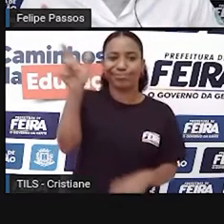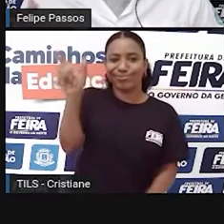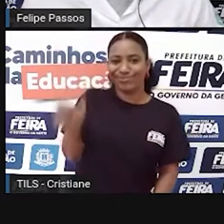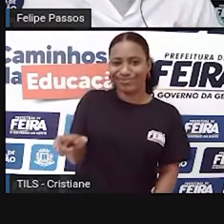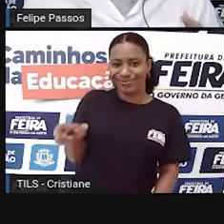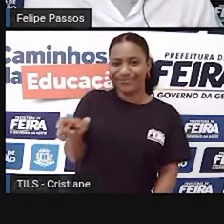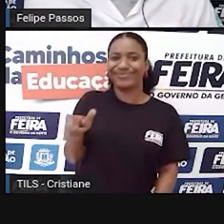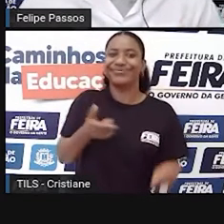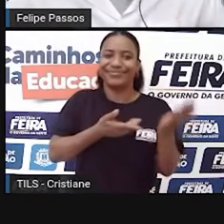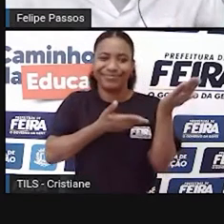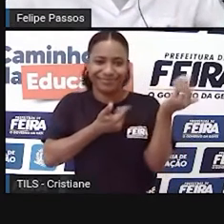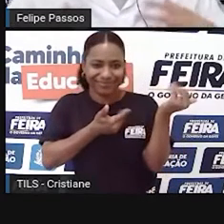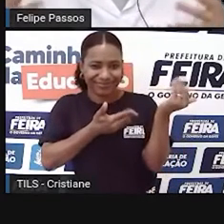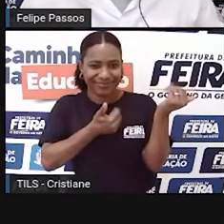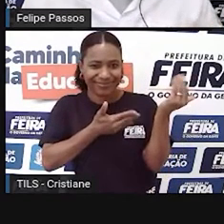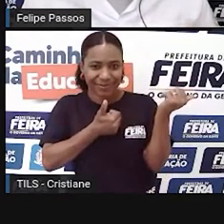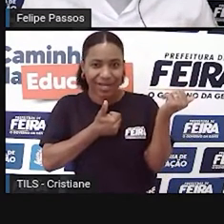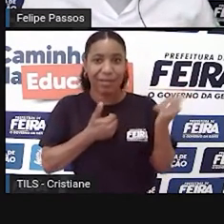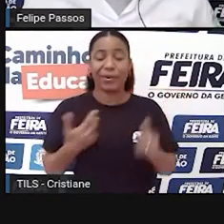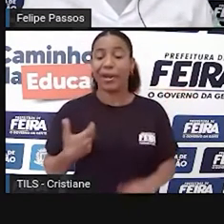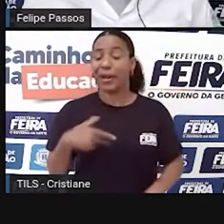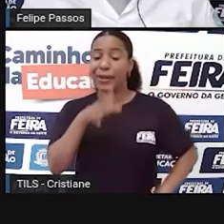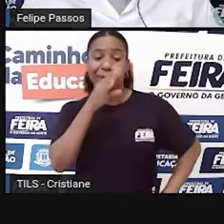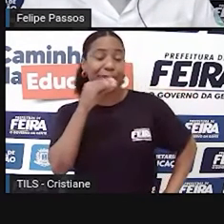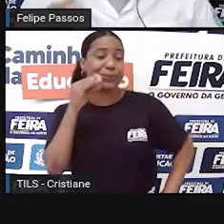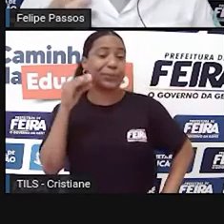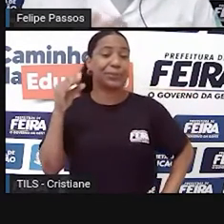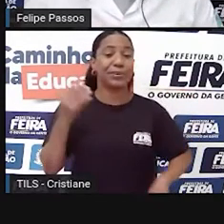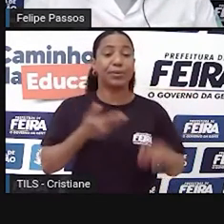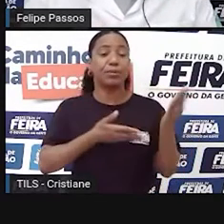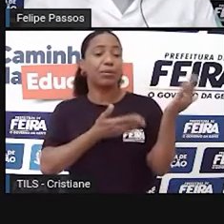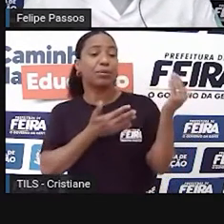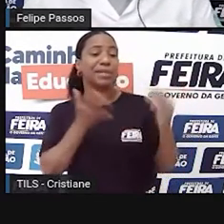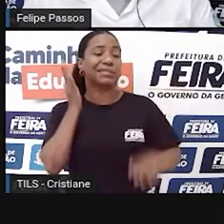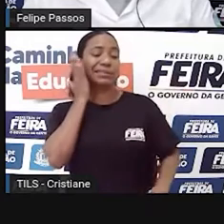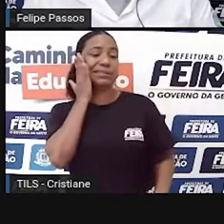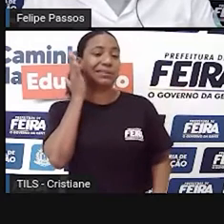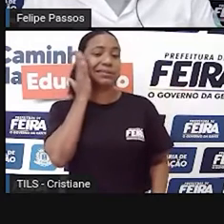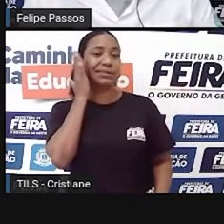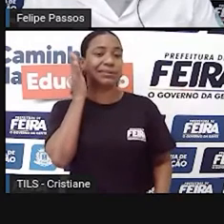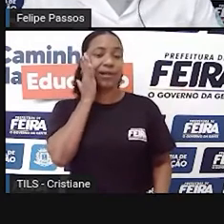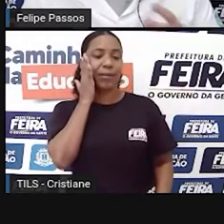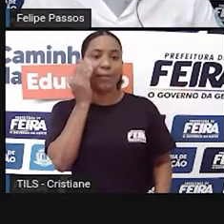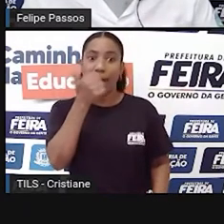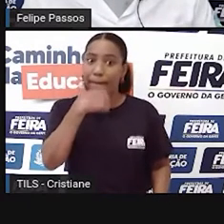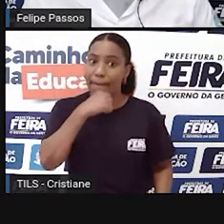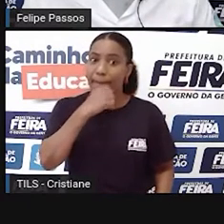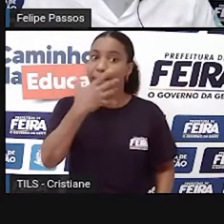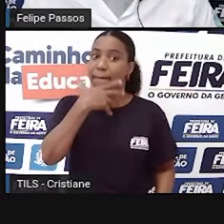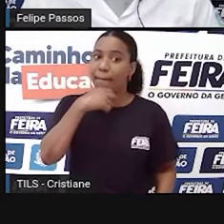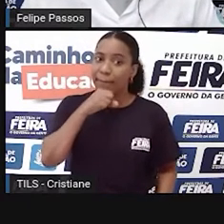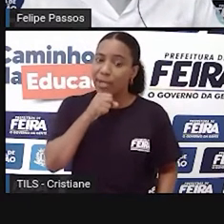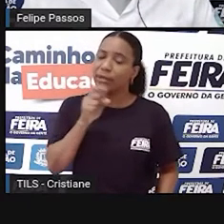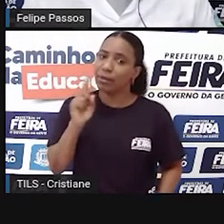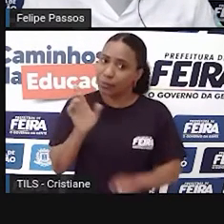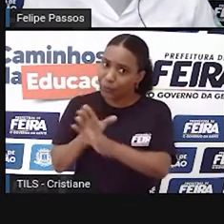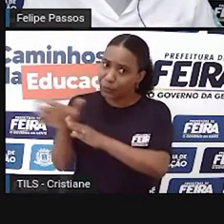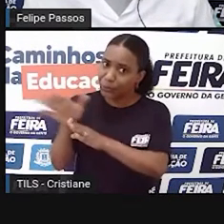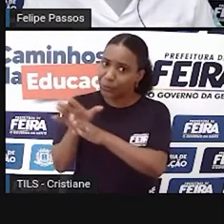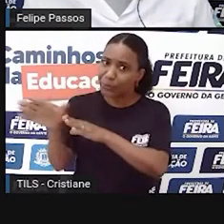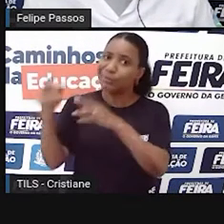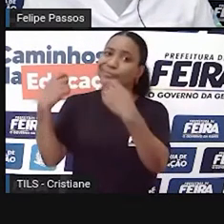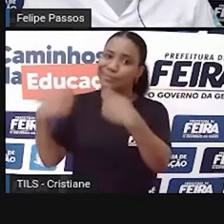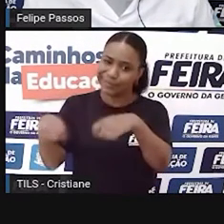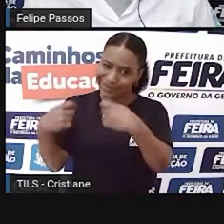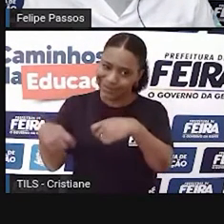entre criança e adulto, ela quer ser dona de si, mas ela também depende ali dos pais, então é um momento de conflito. E as